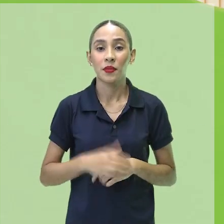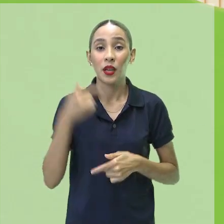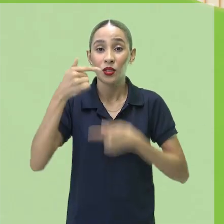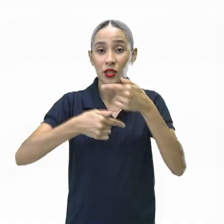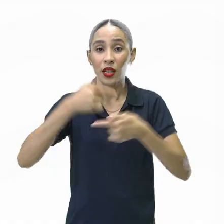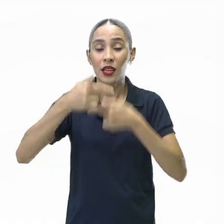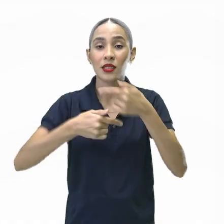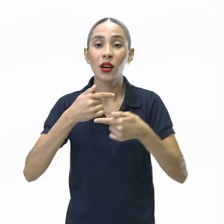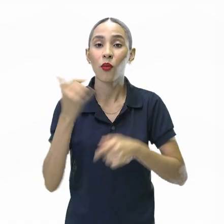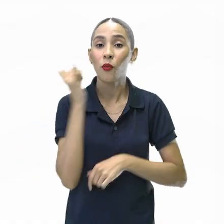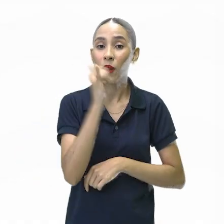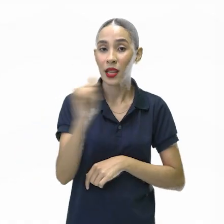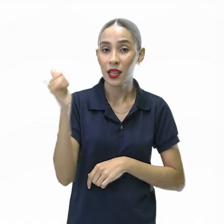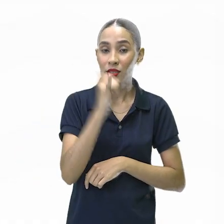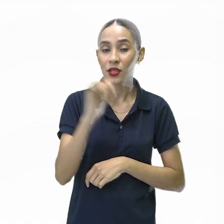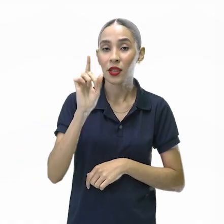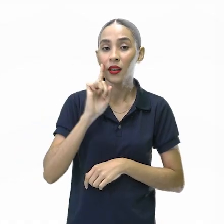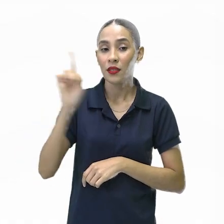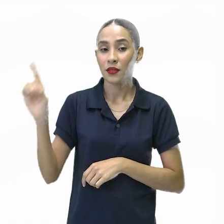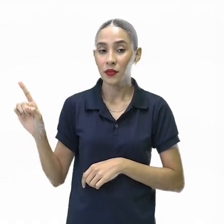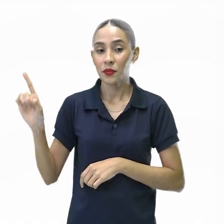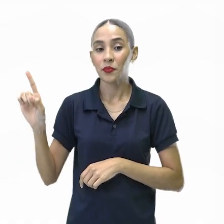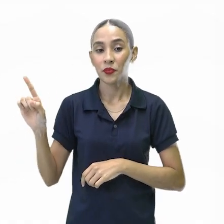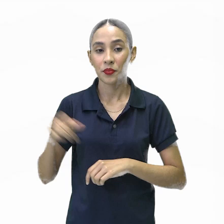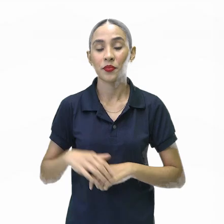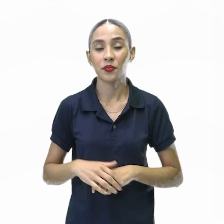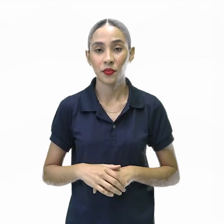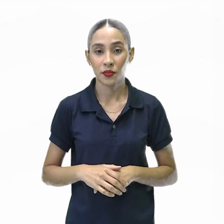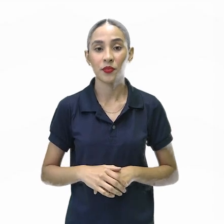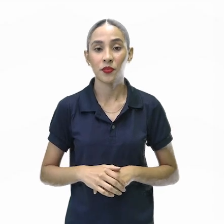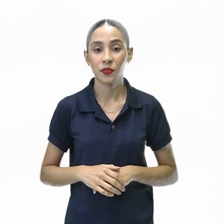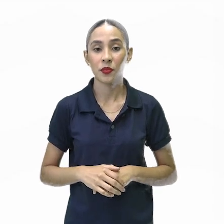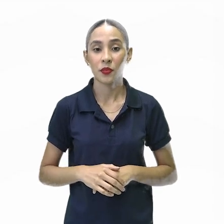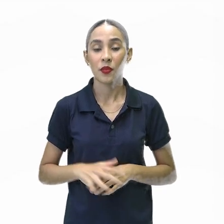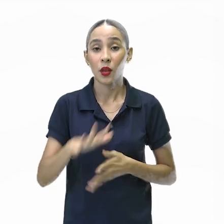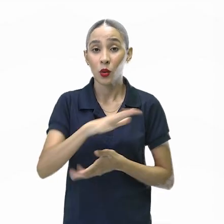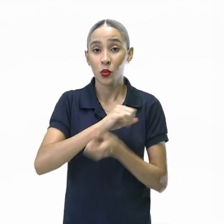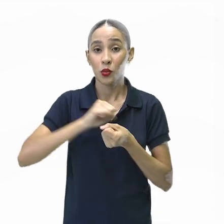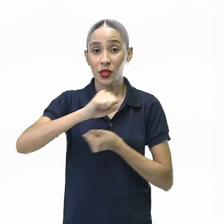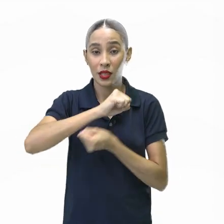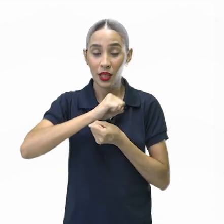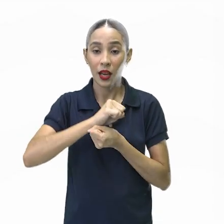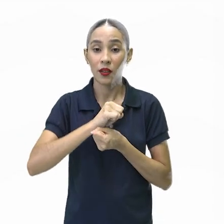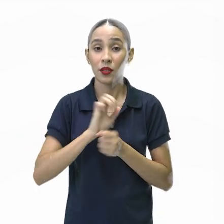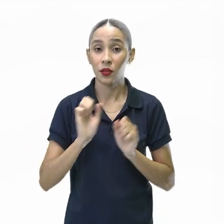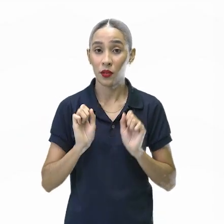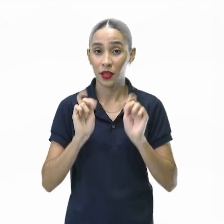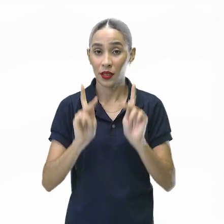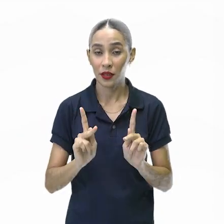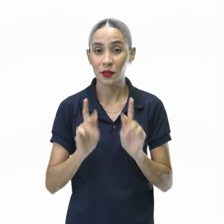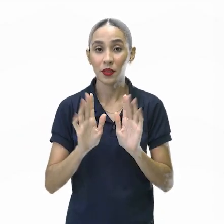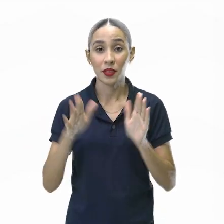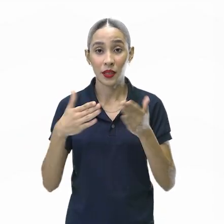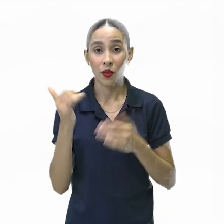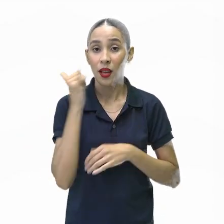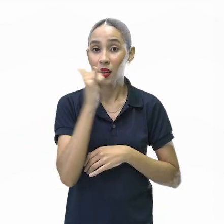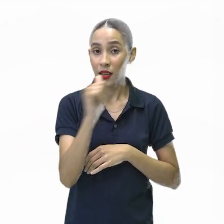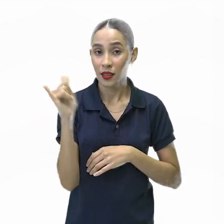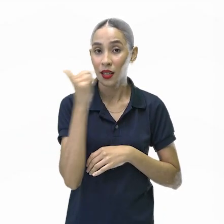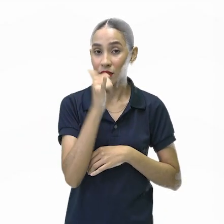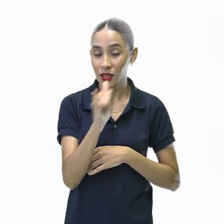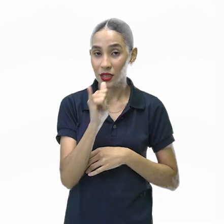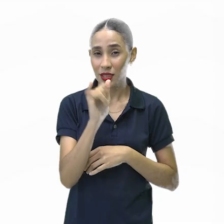de energia, né? Geração de energia sustentável. Veja bem,